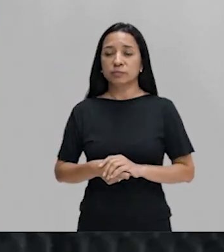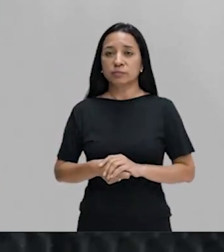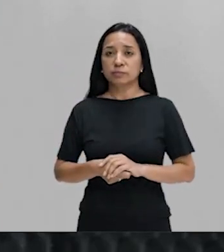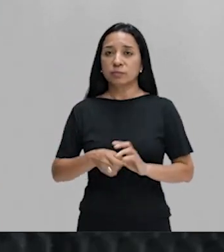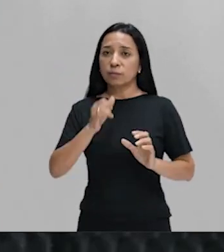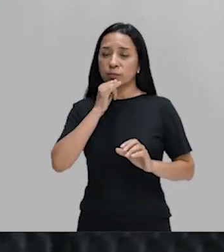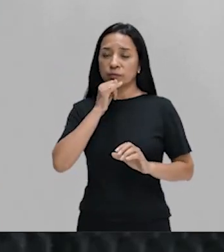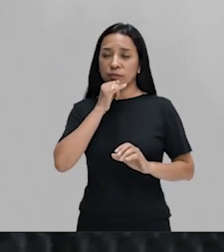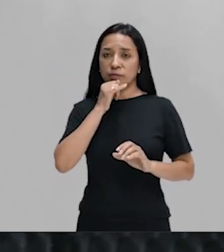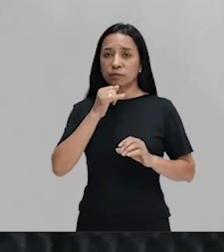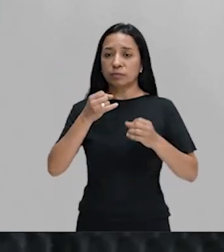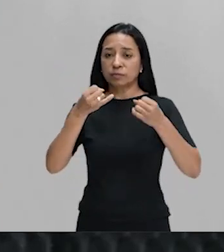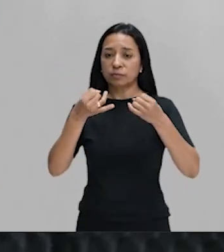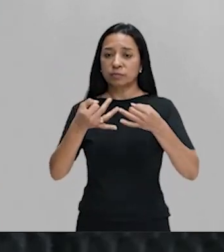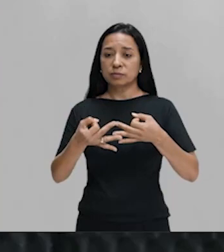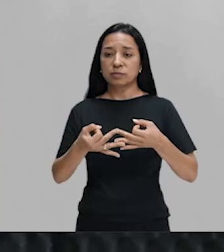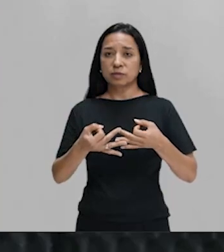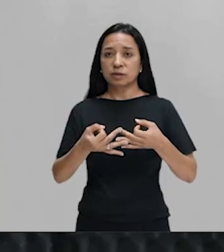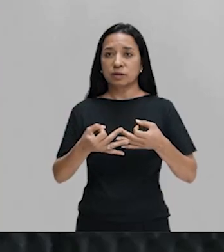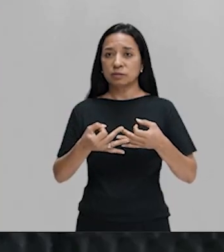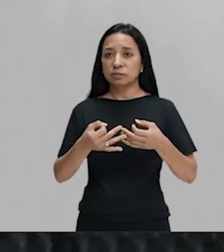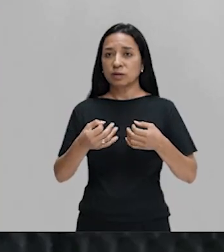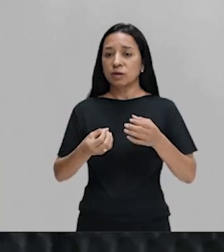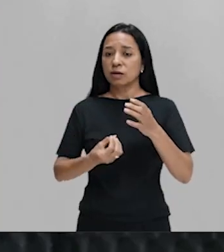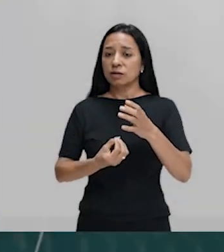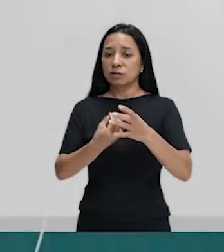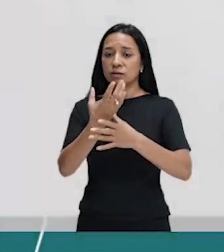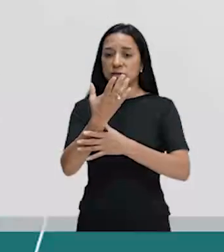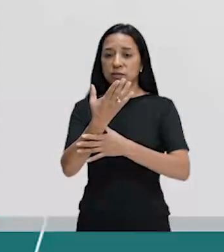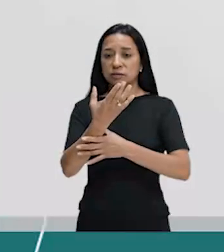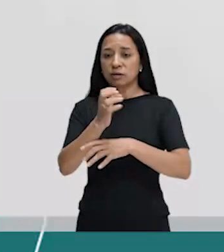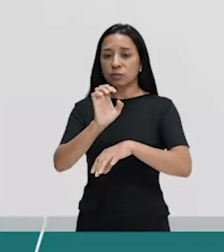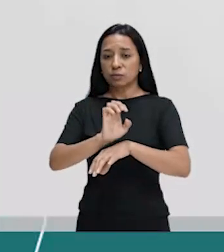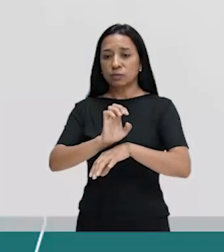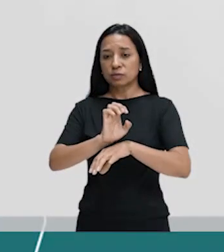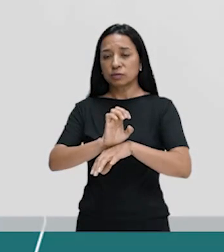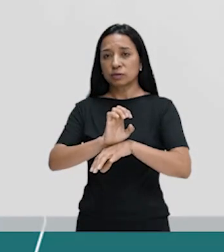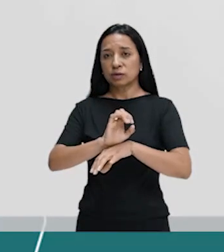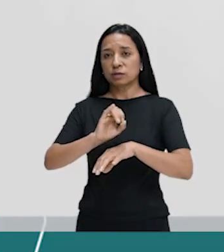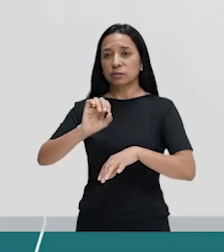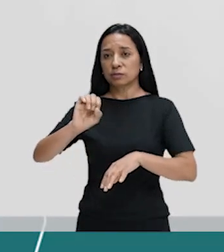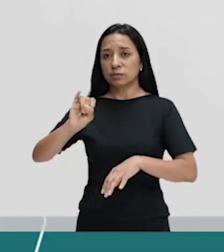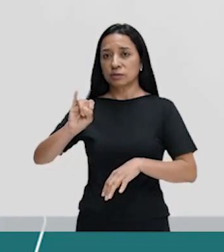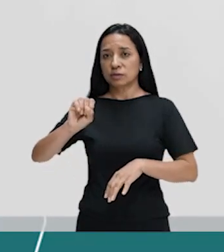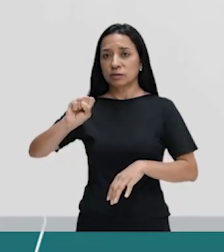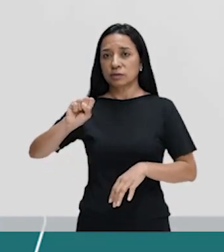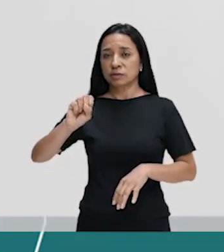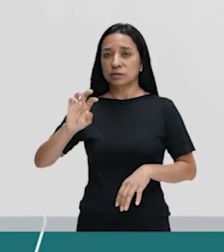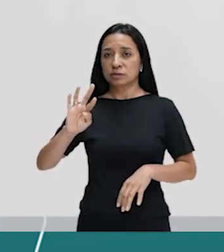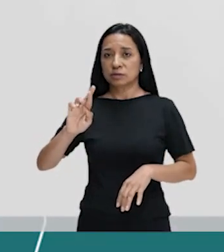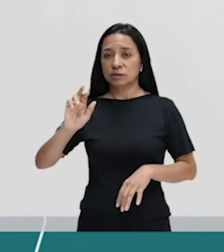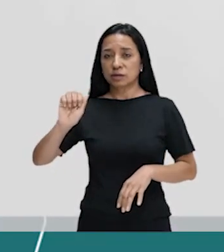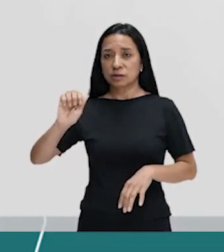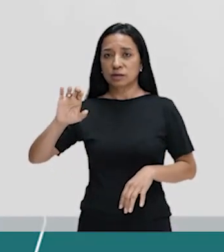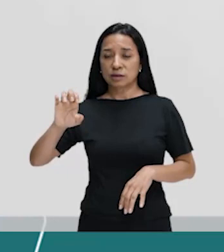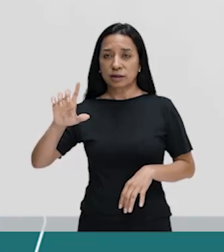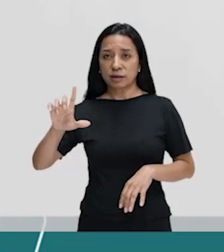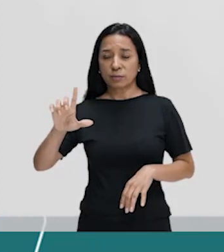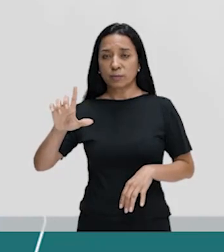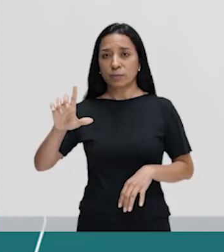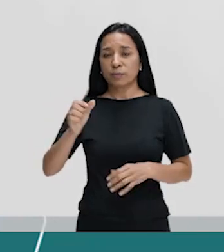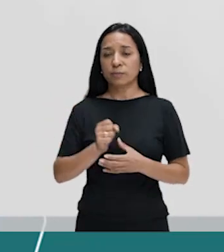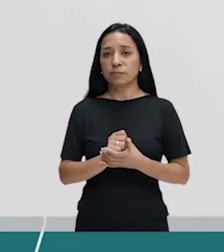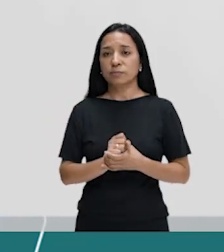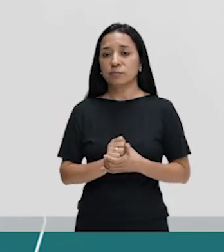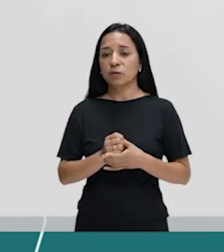dizer que um deles, por exemplo, é a criação do Estado de Israel. O Estado de Israel que foi criado depois